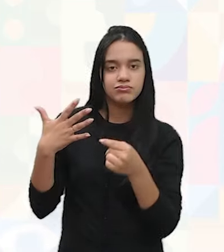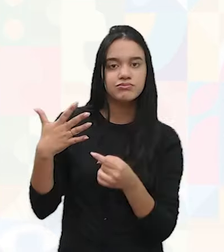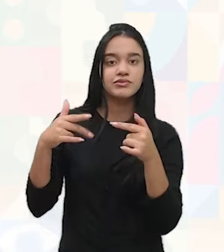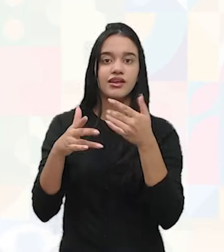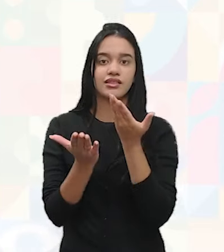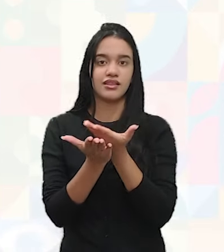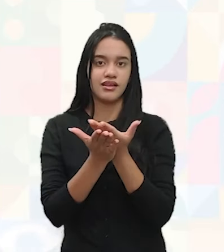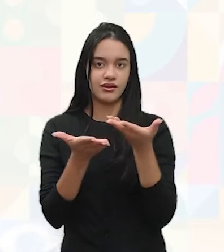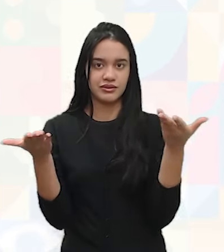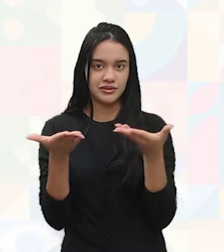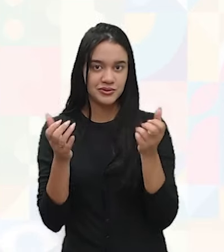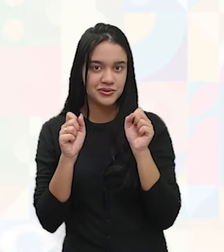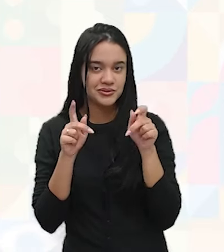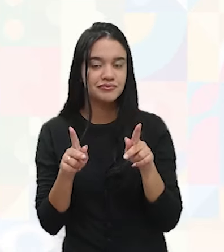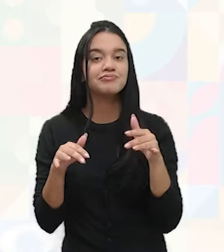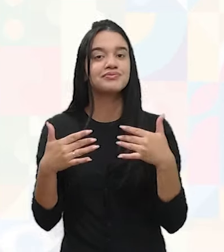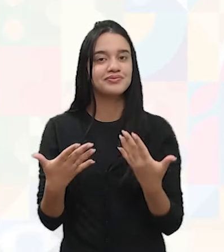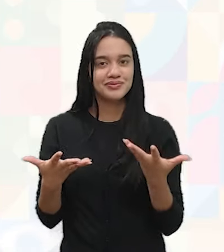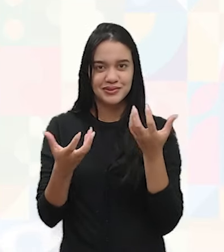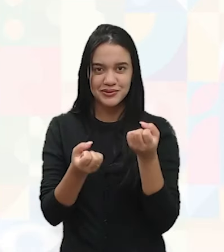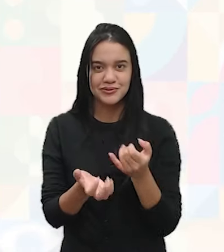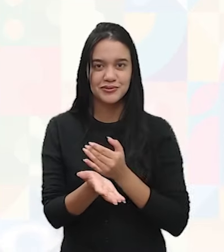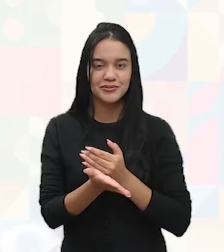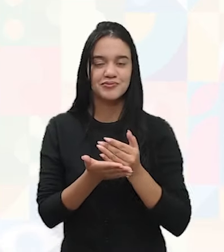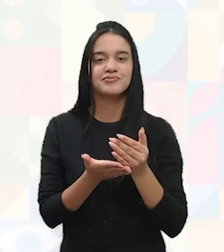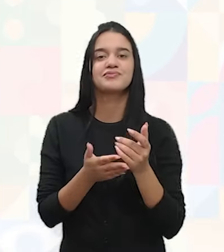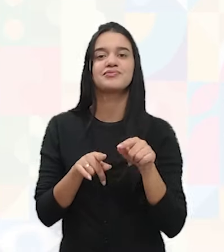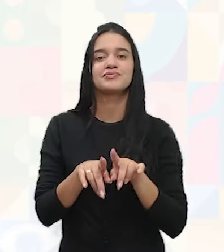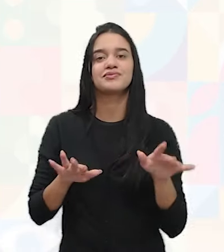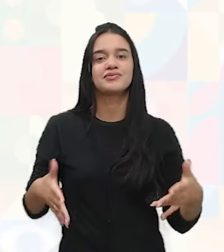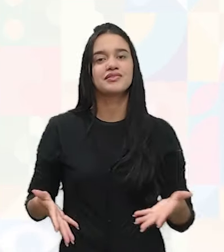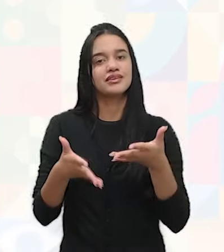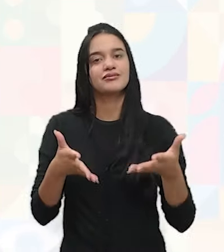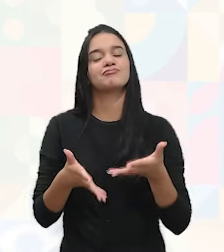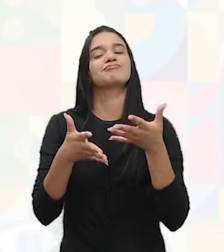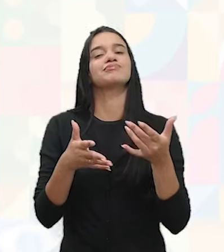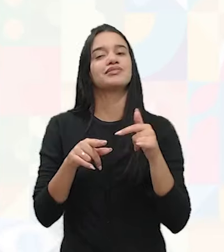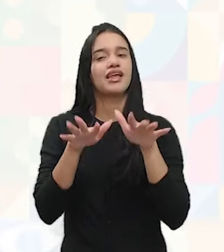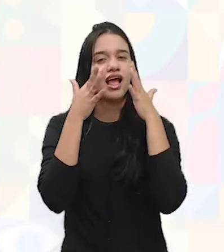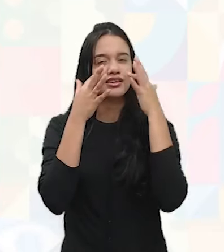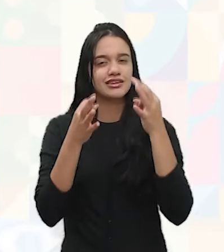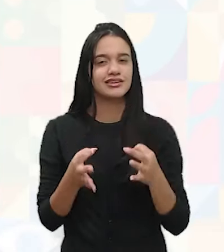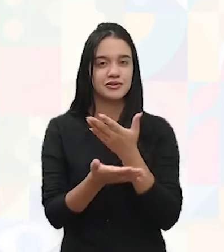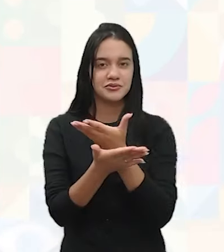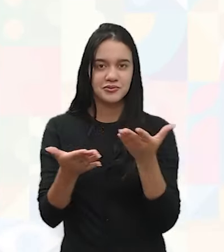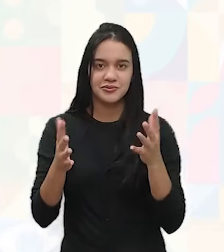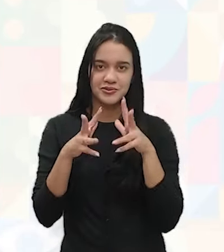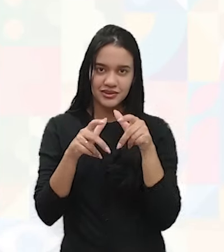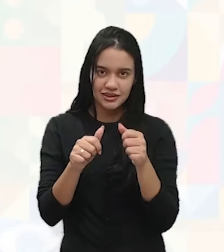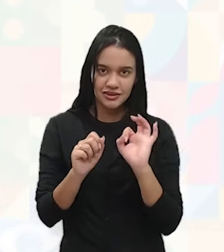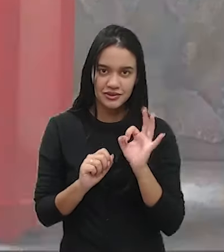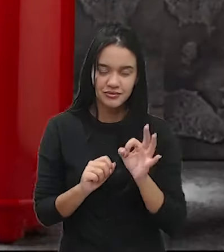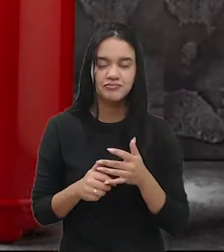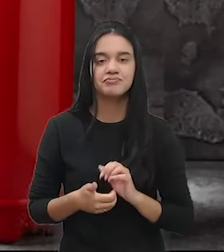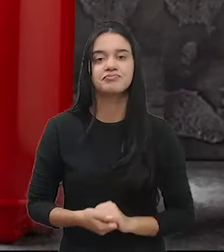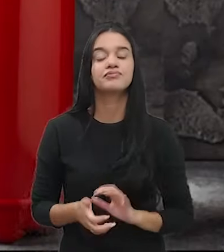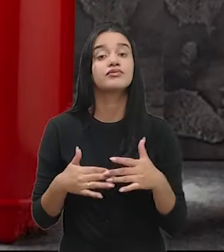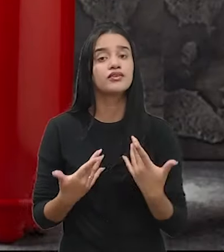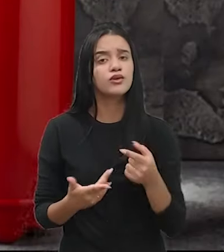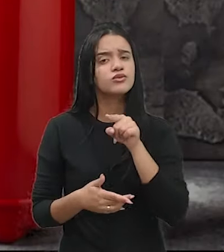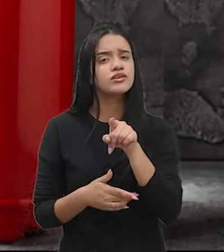aula de hoje tá bom então vamos lá empenho dedicação e atenção de todos vocês então você